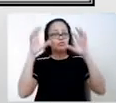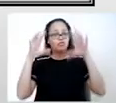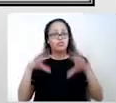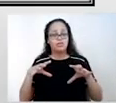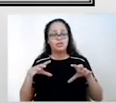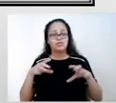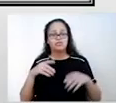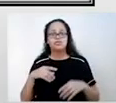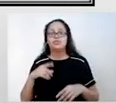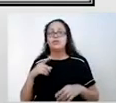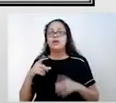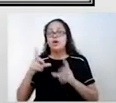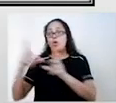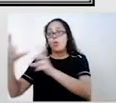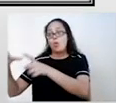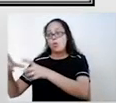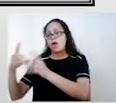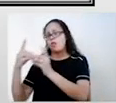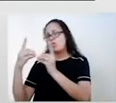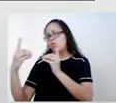pegava água de um lugar muito distante.